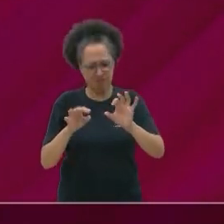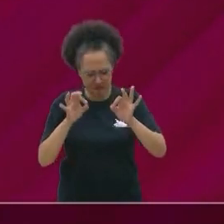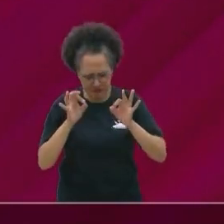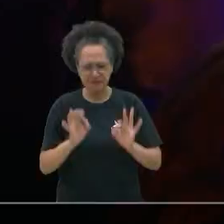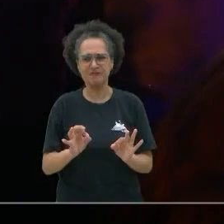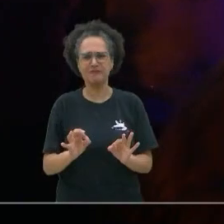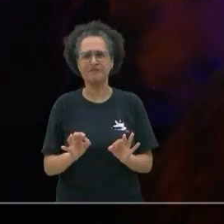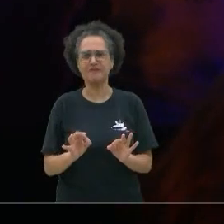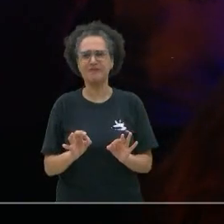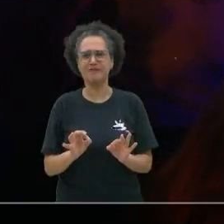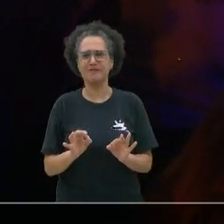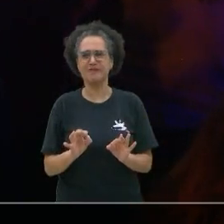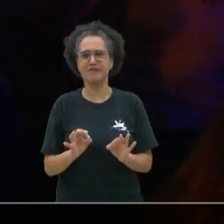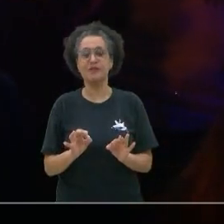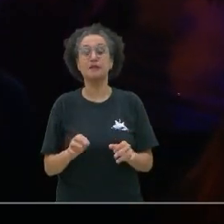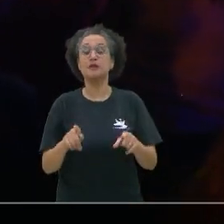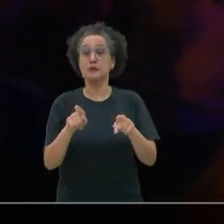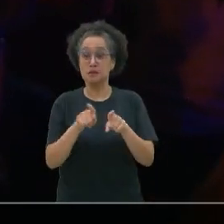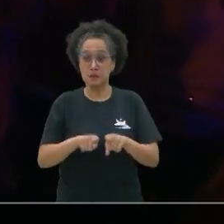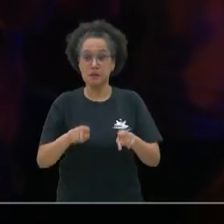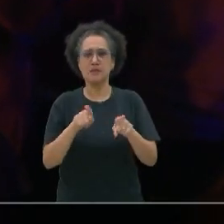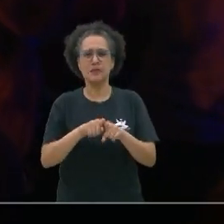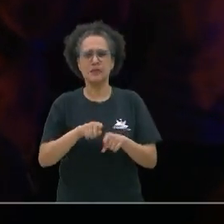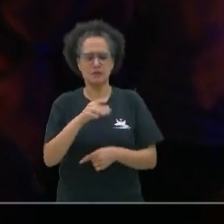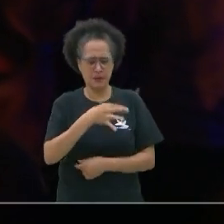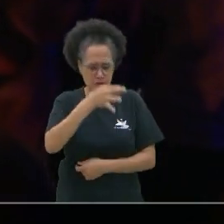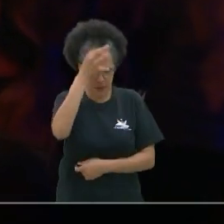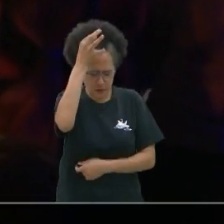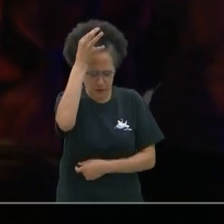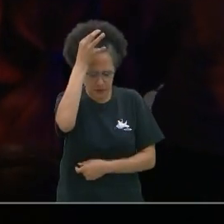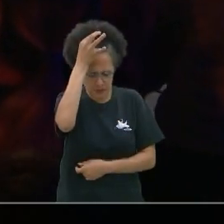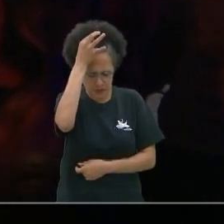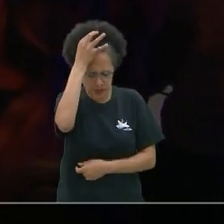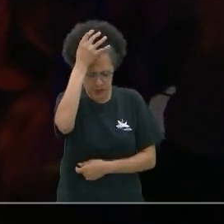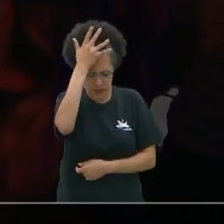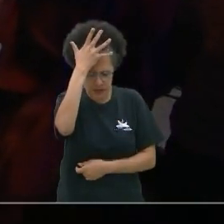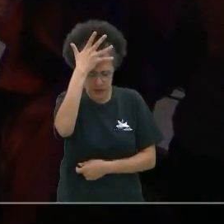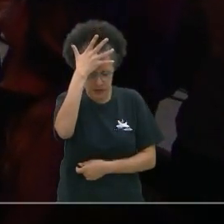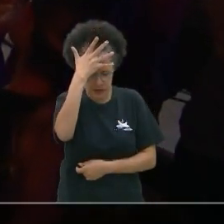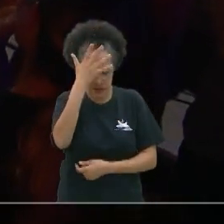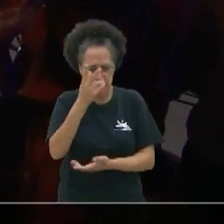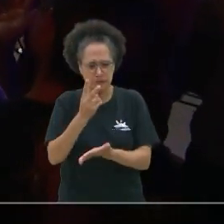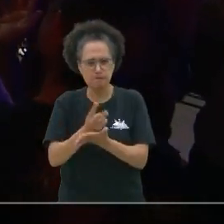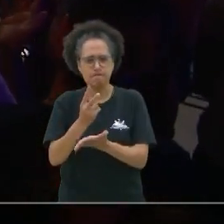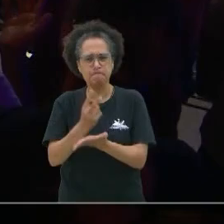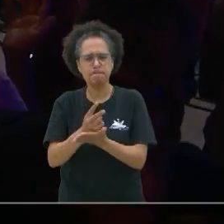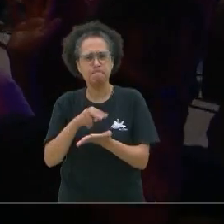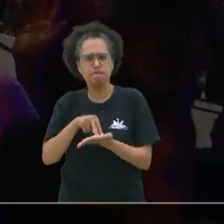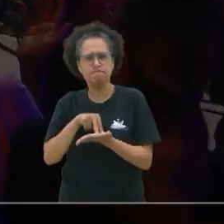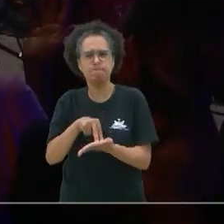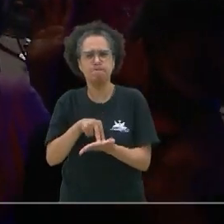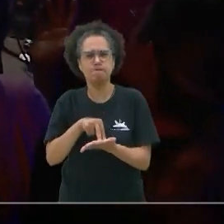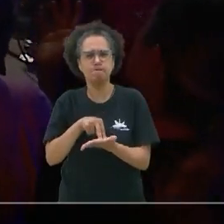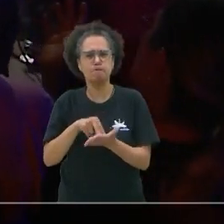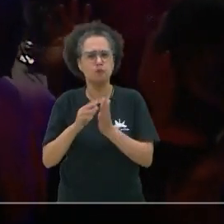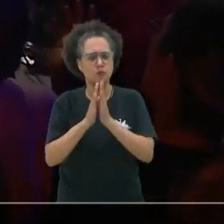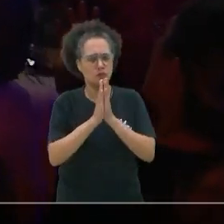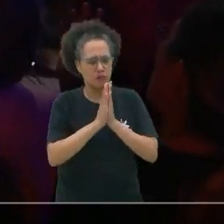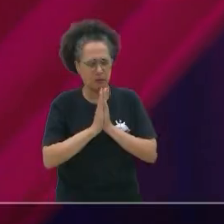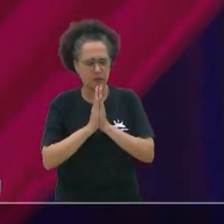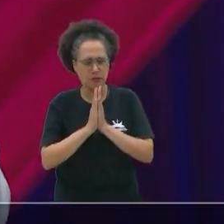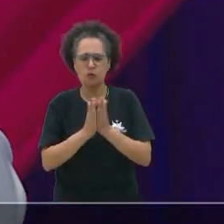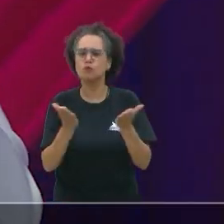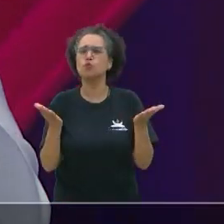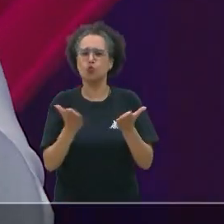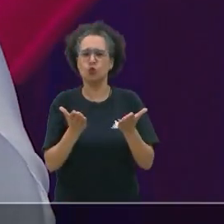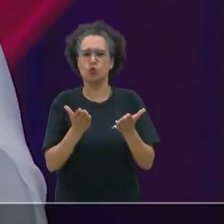estava nesse mesmo espírito, na perseverança da oração. Por isso hoje, nesse grupo de